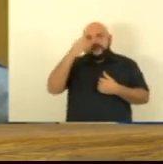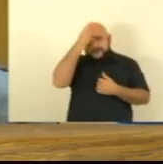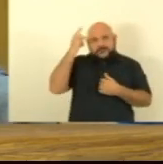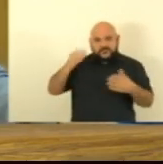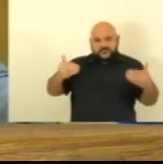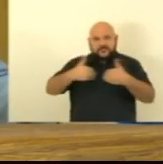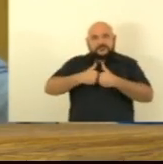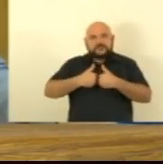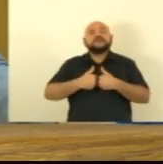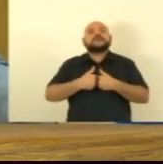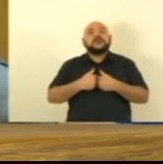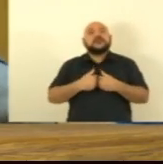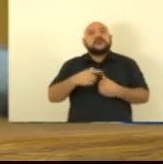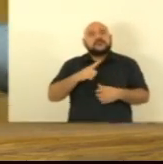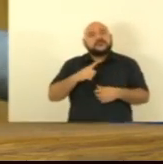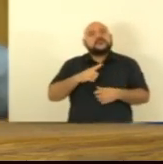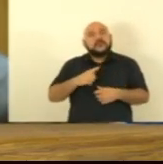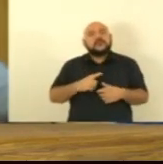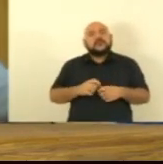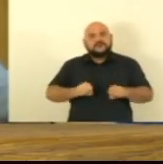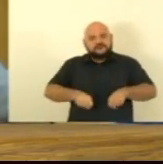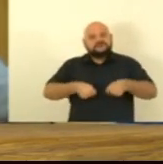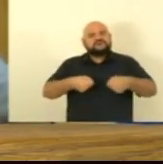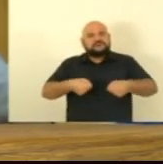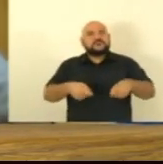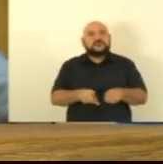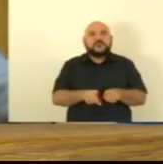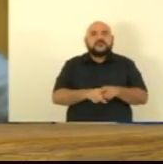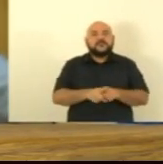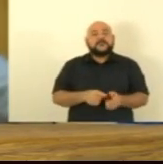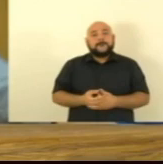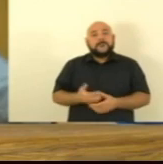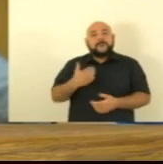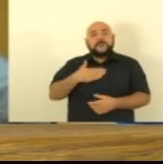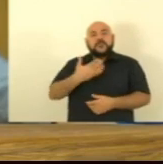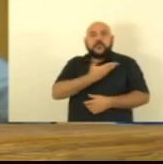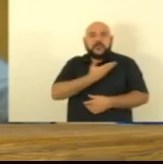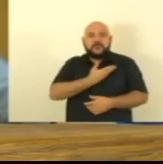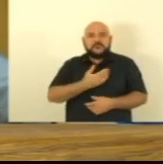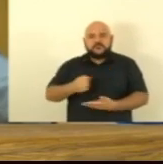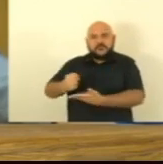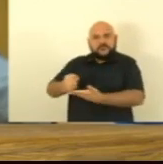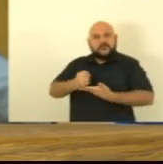Eu tenho um assessor autista que trabalha comigo, que é o Gabriel. É um jovem